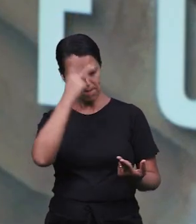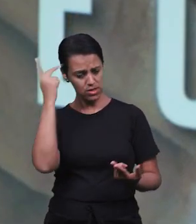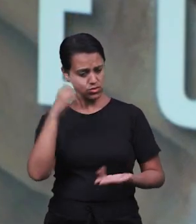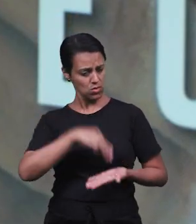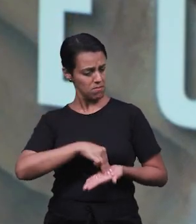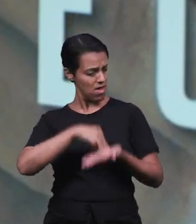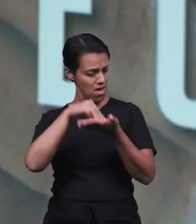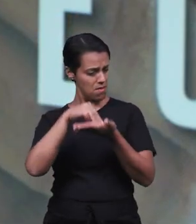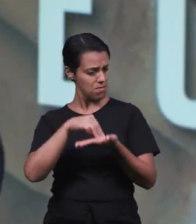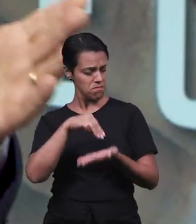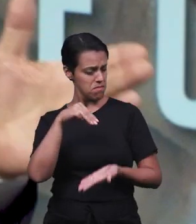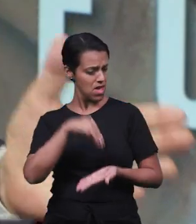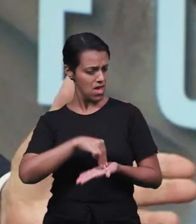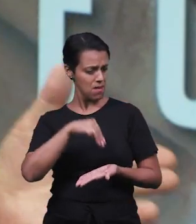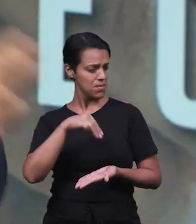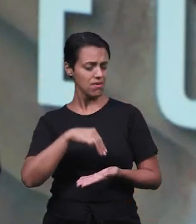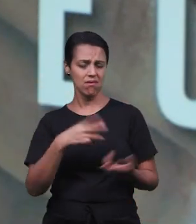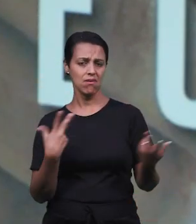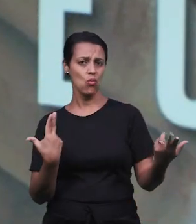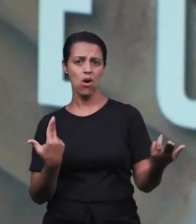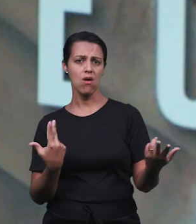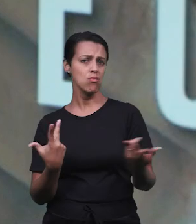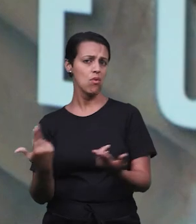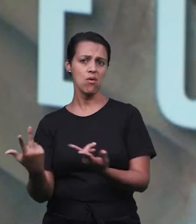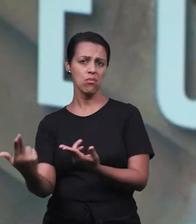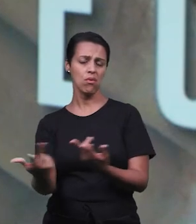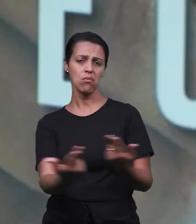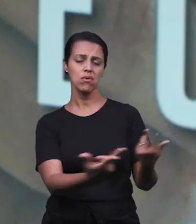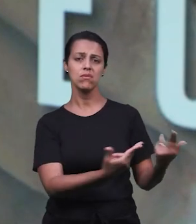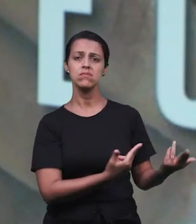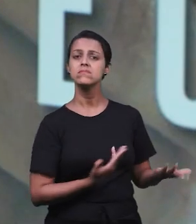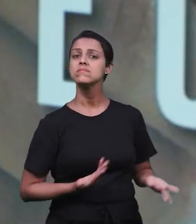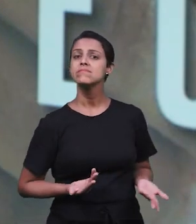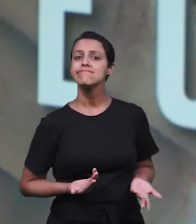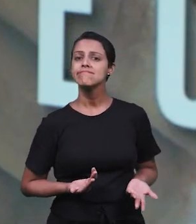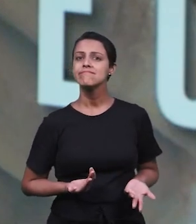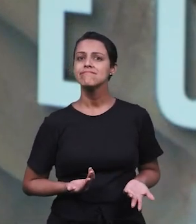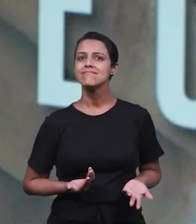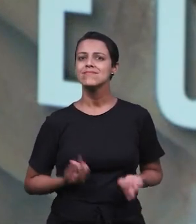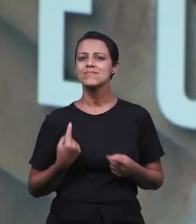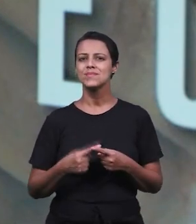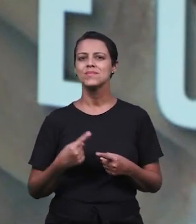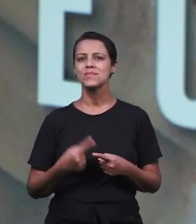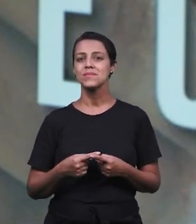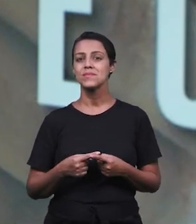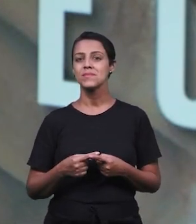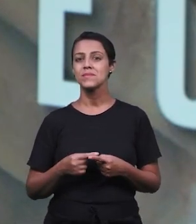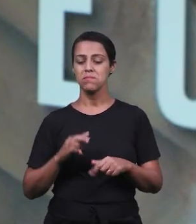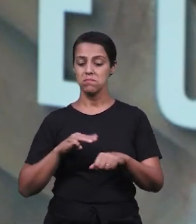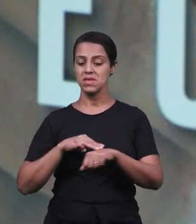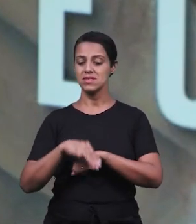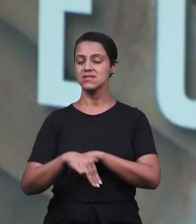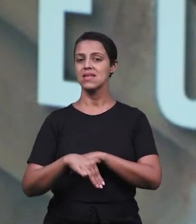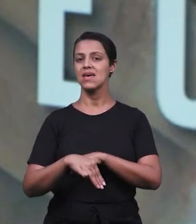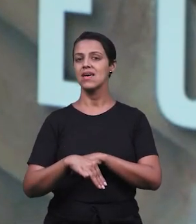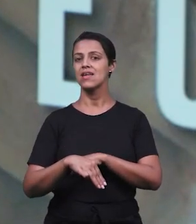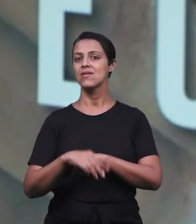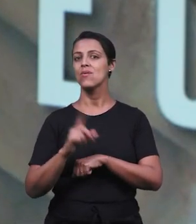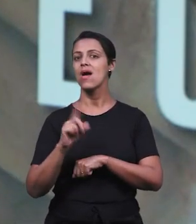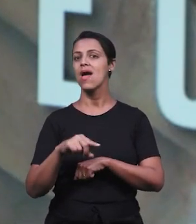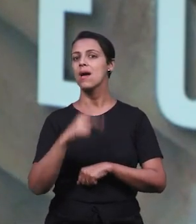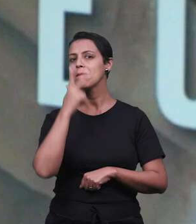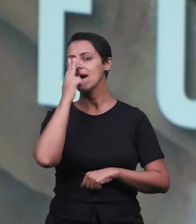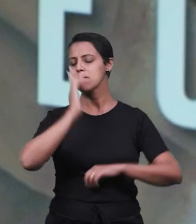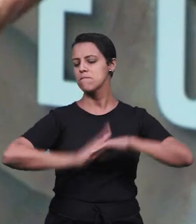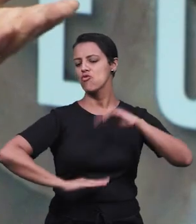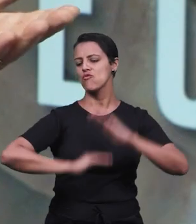são servos de Deus, uns numa função, outras noutras. No ministério para nós não é cargo.